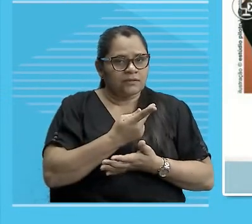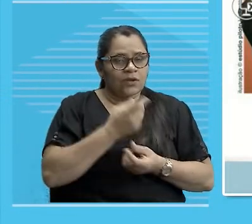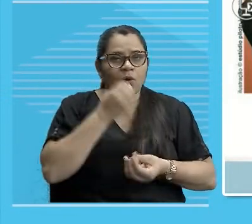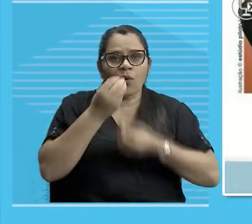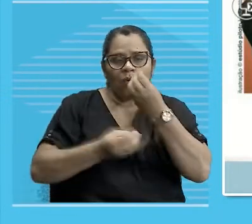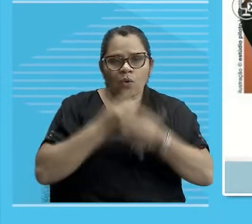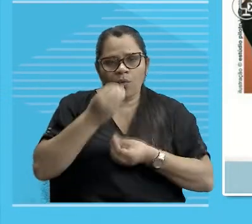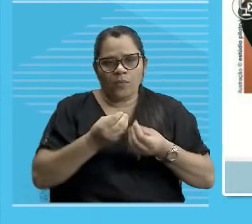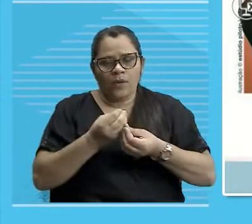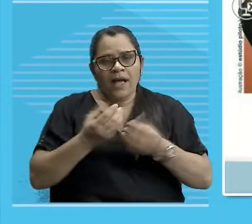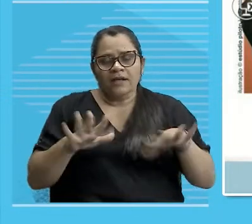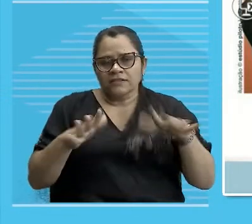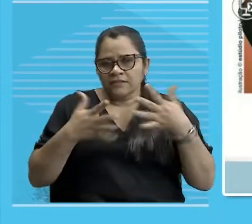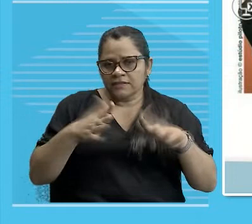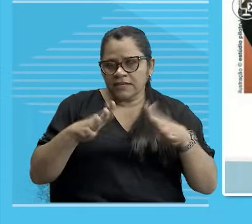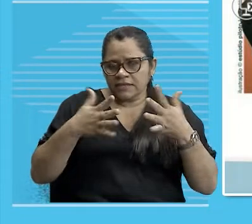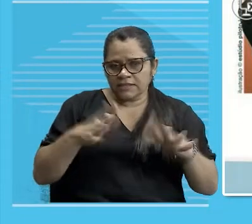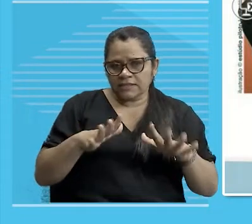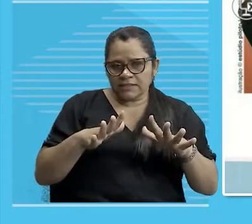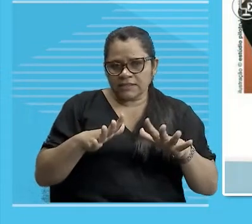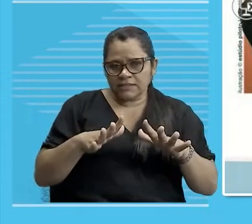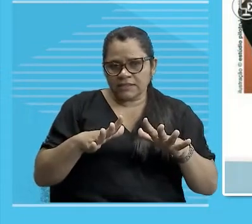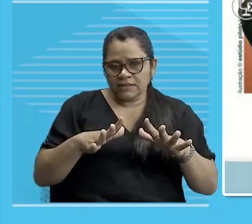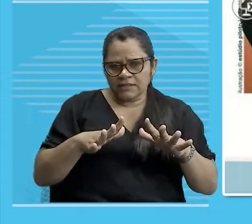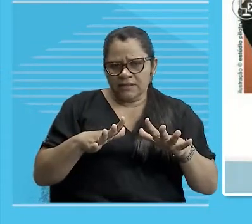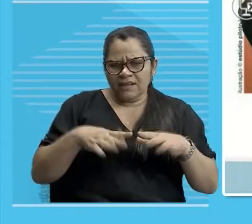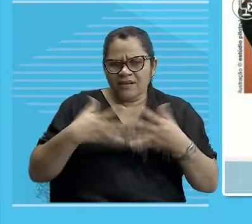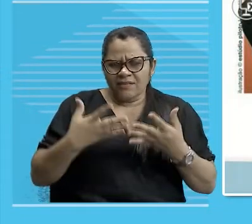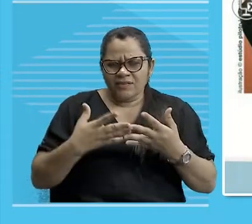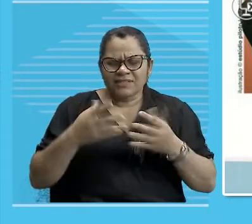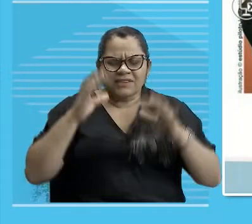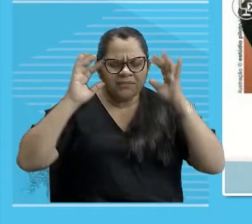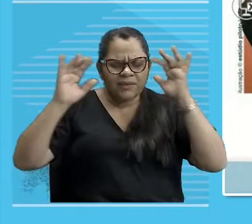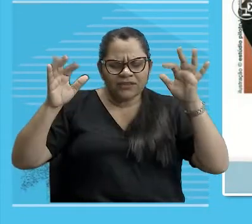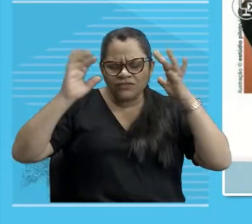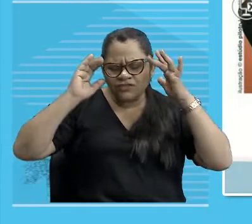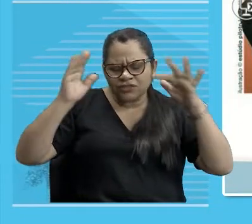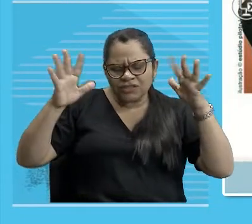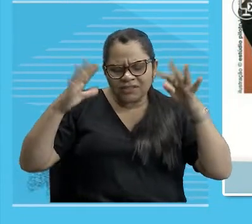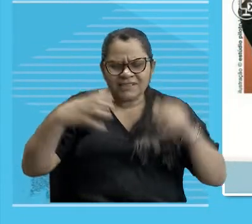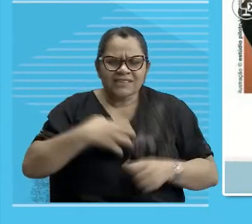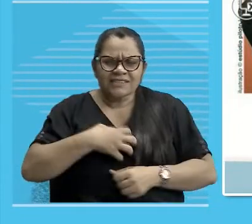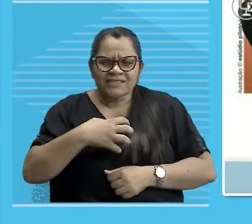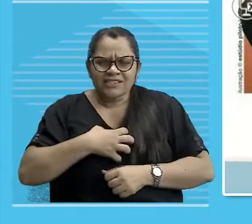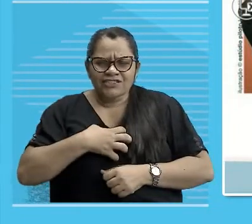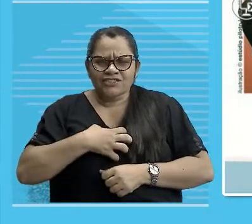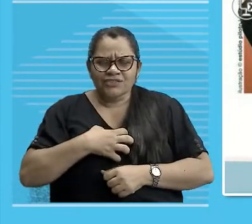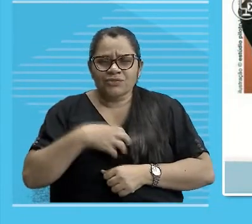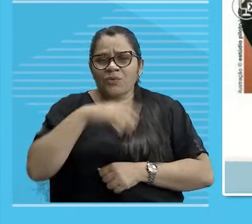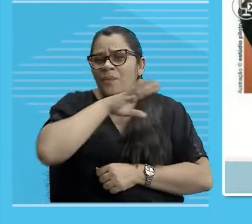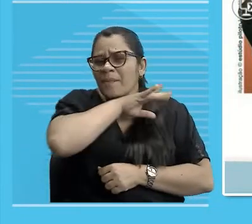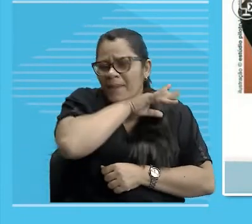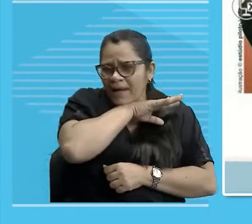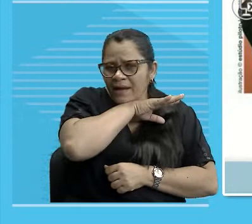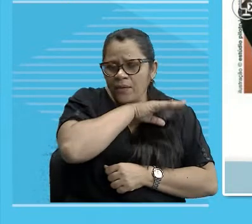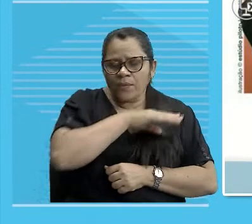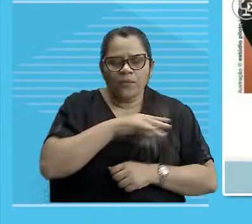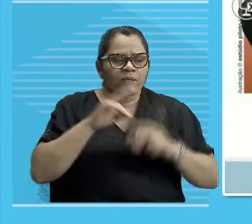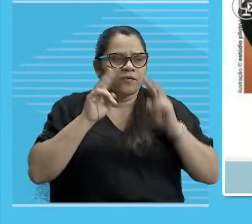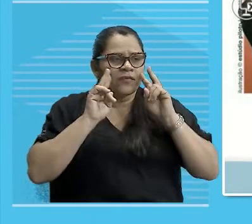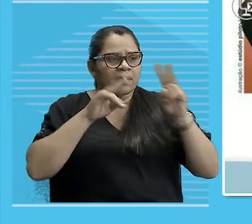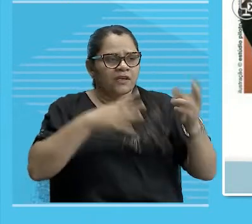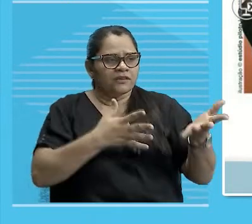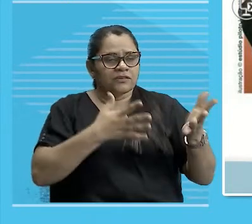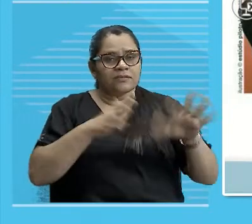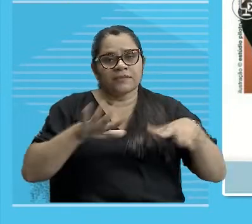Às vezes, é coisa da sua cabeça, que você inventa, acha que existe, mas que na verdade não existe. Quer dizer,